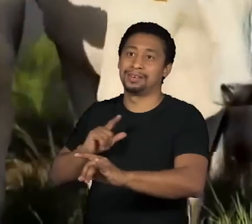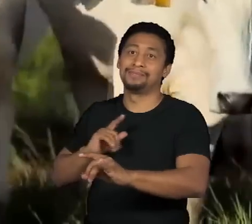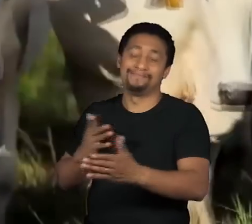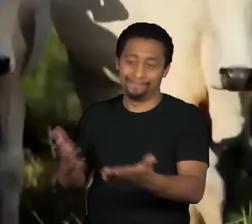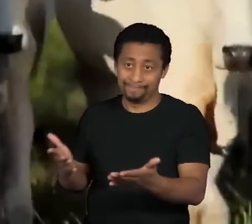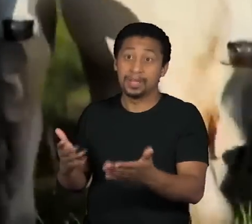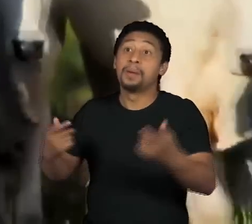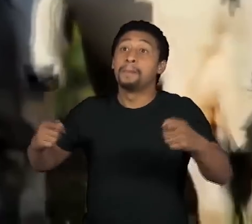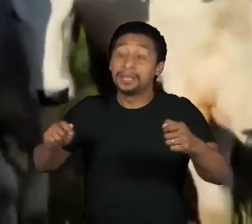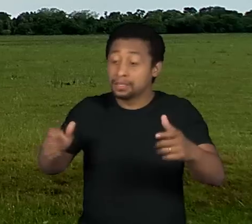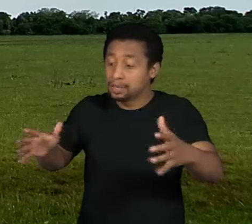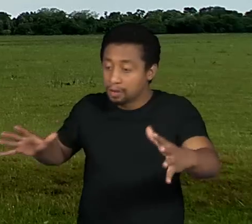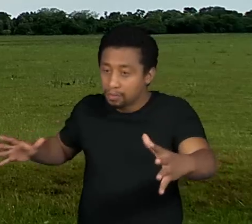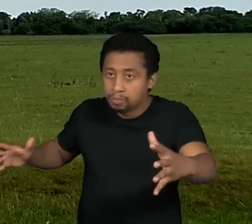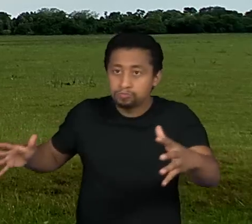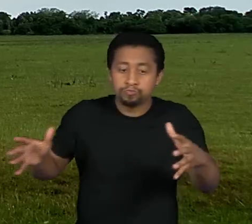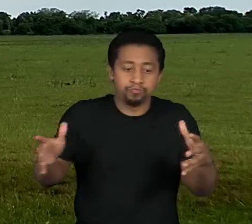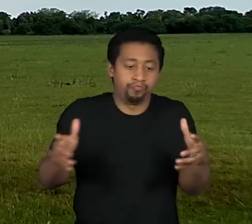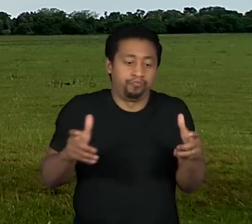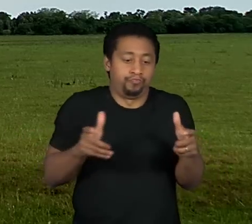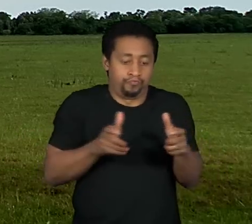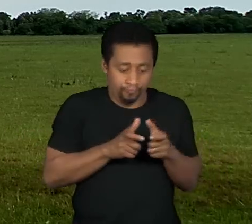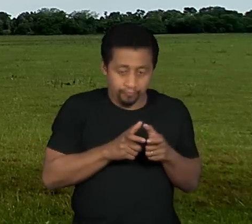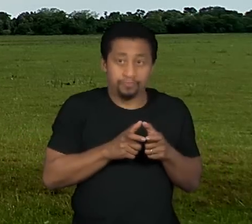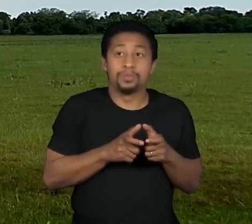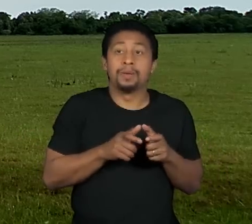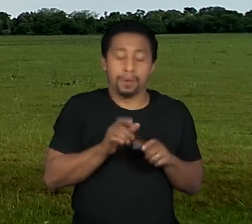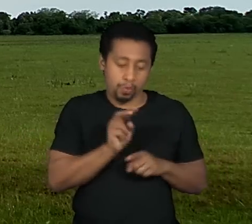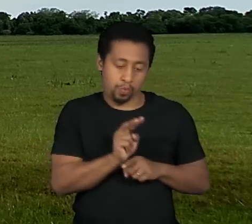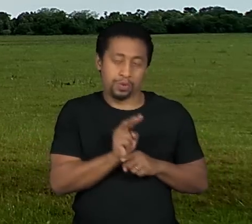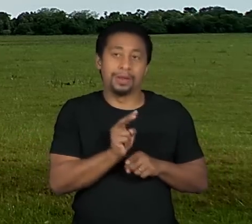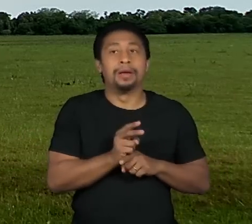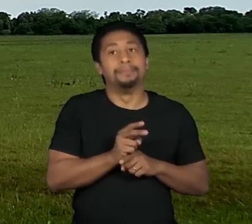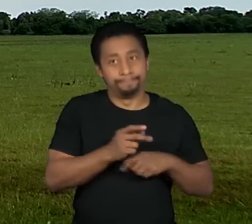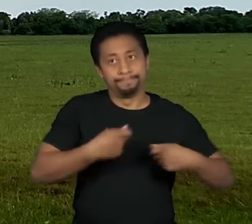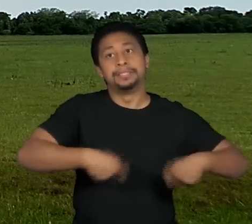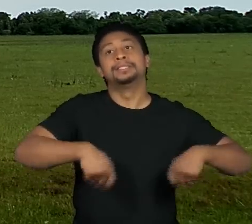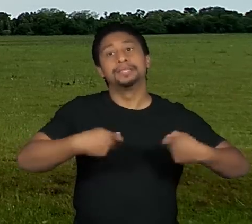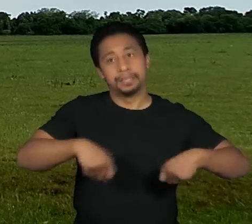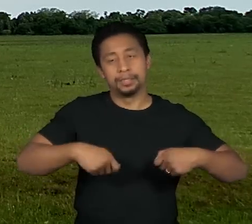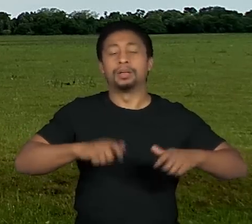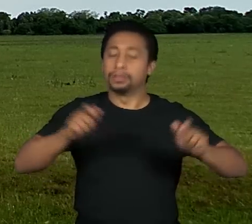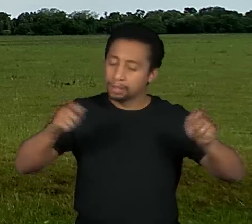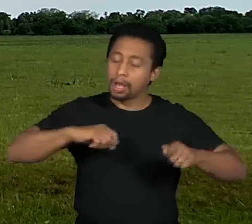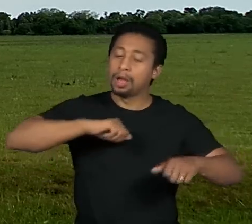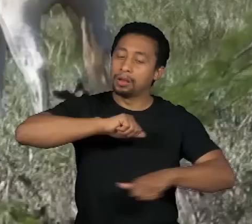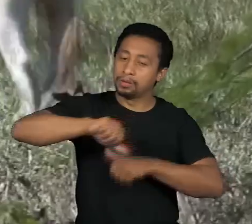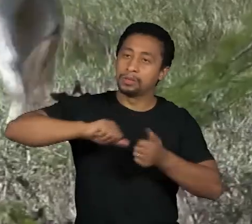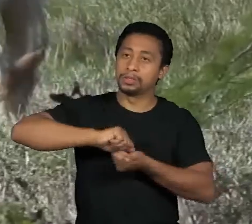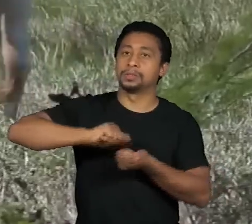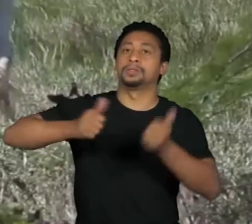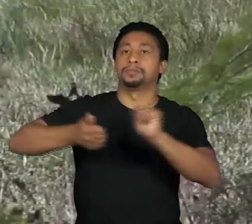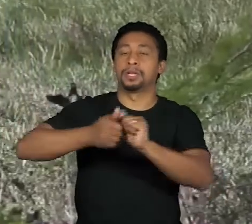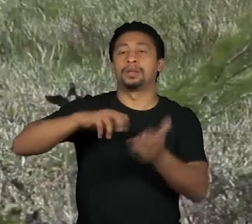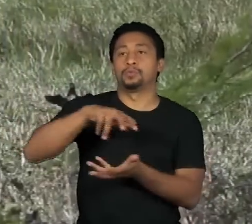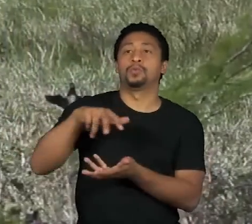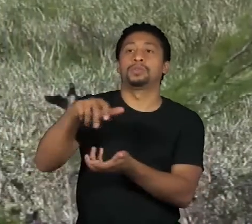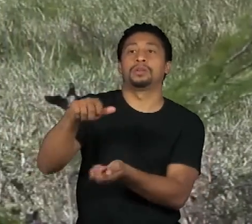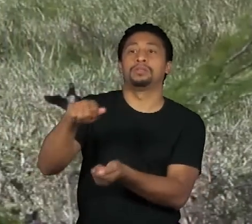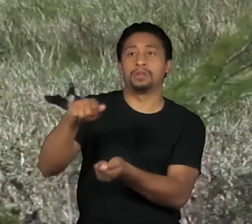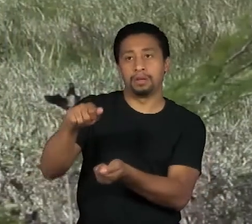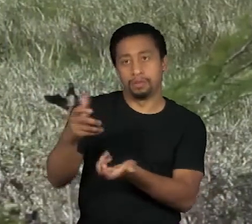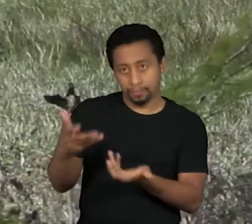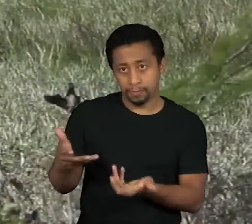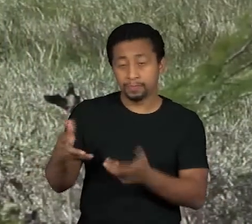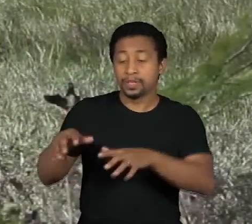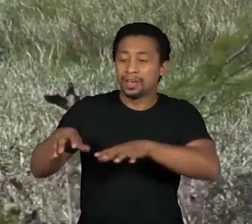essa pecuária que acontece nos planaltos, ela pode ser cada vez mais sustentável, com conservação de solo, né, com